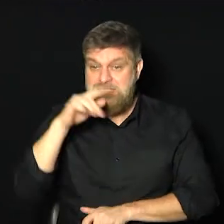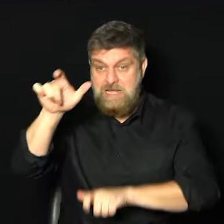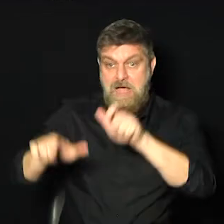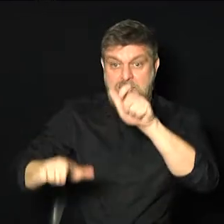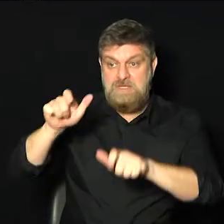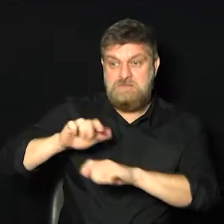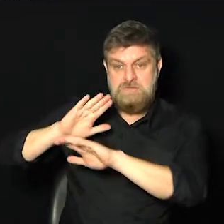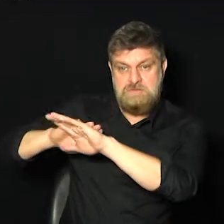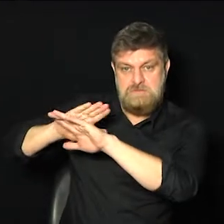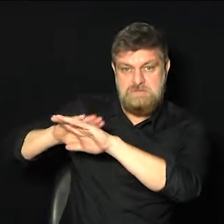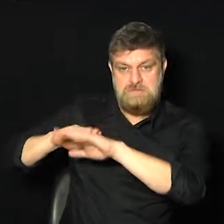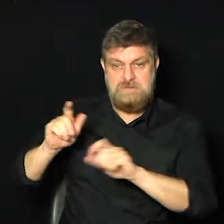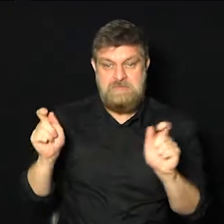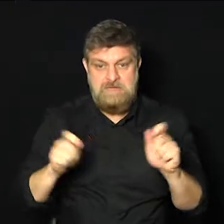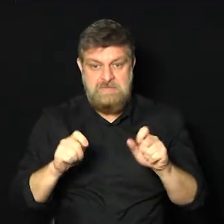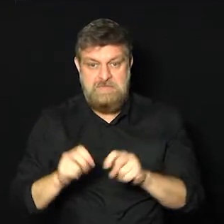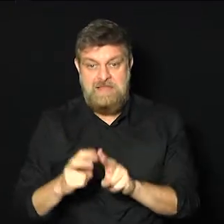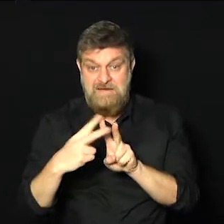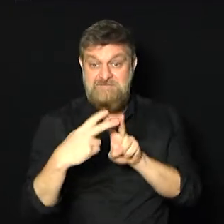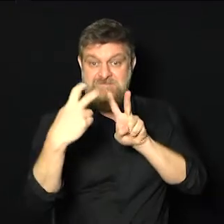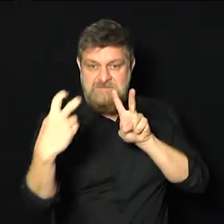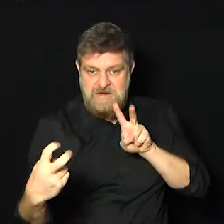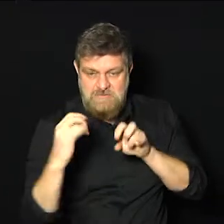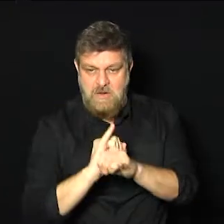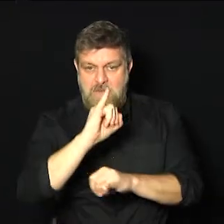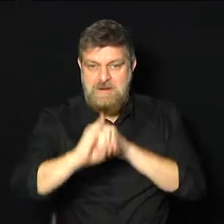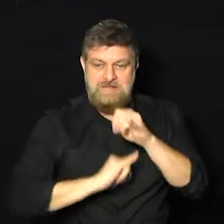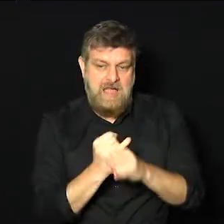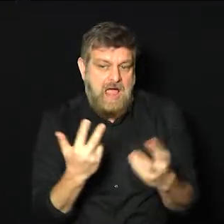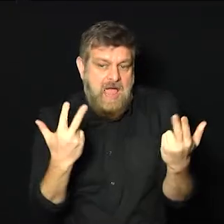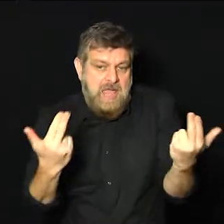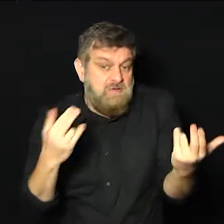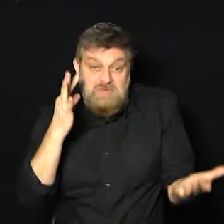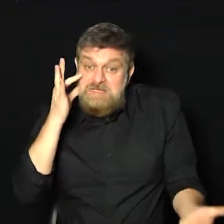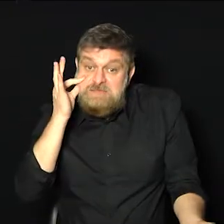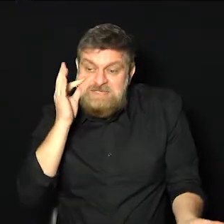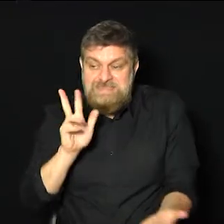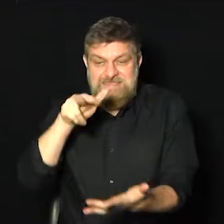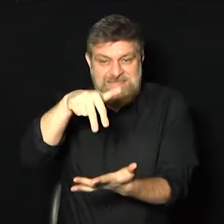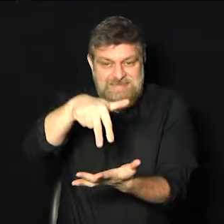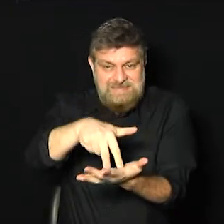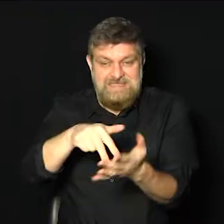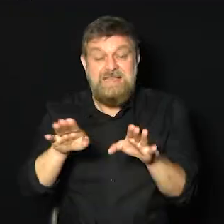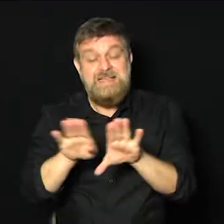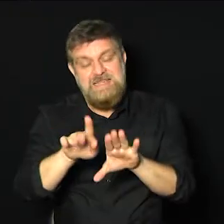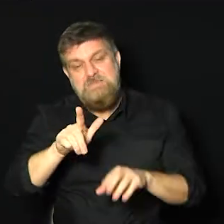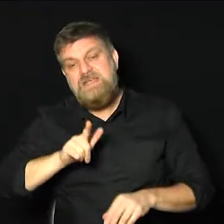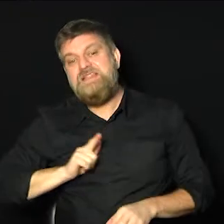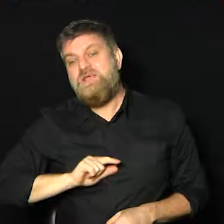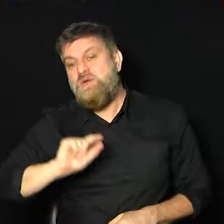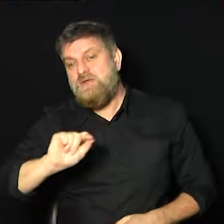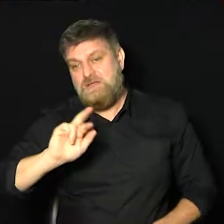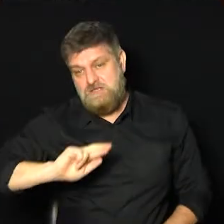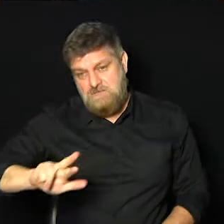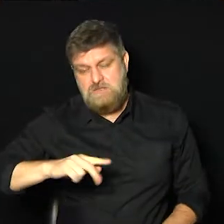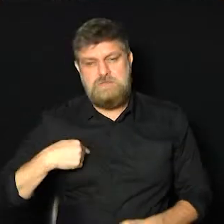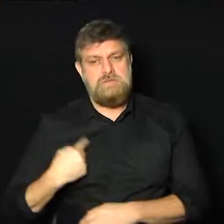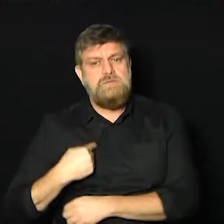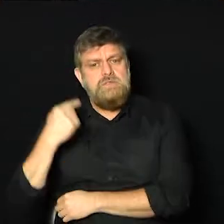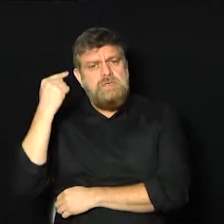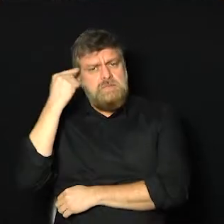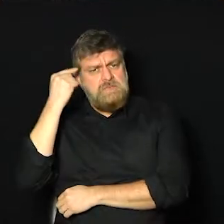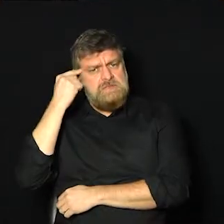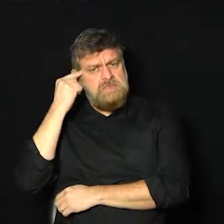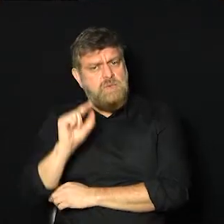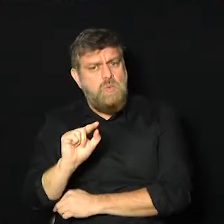artistas, numa simulação virtual do que acontece numa galeria física, e ainda com um diferencial. Nós pensamos